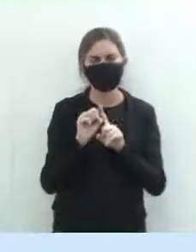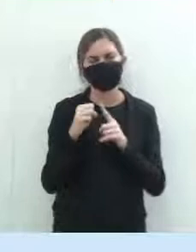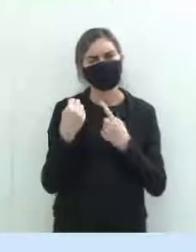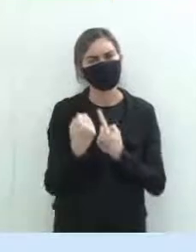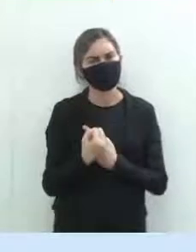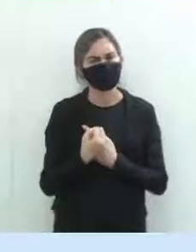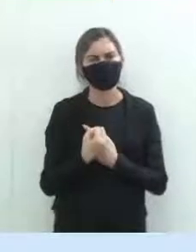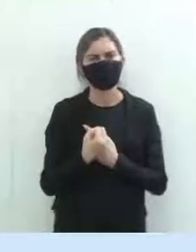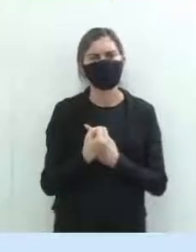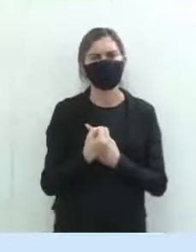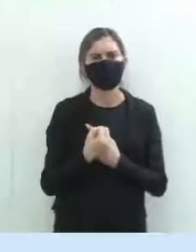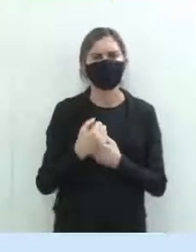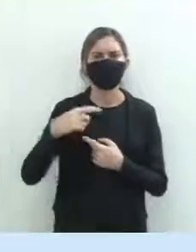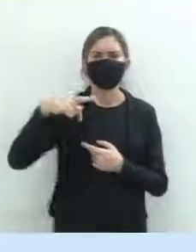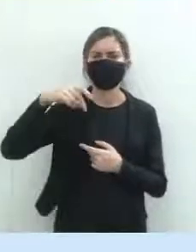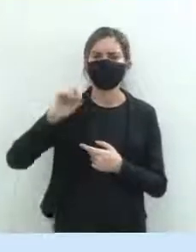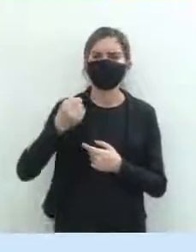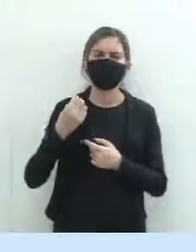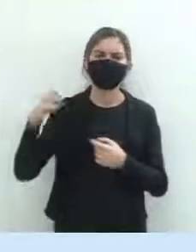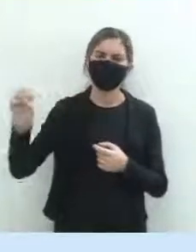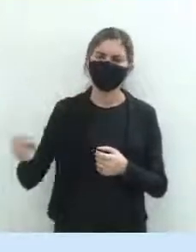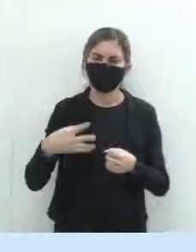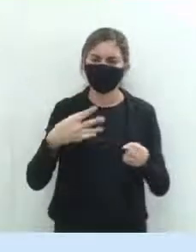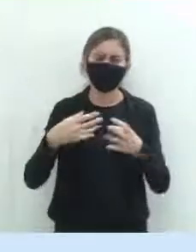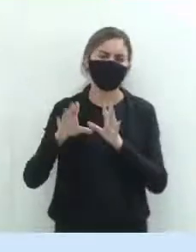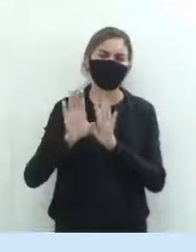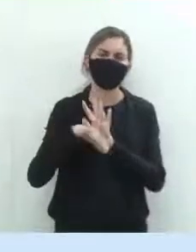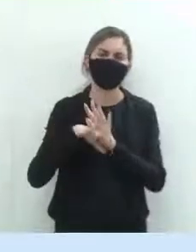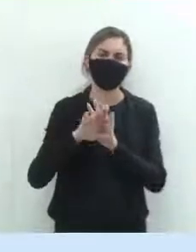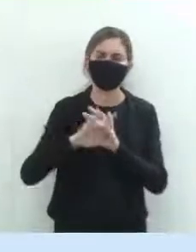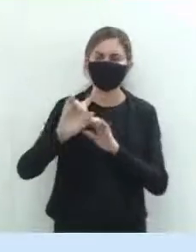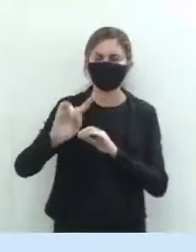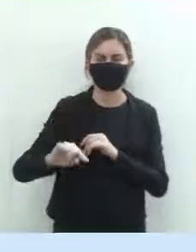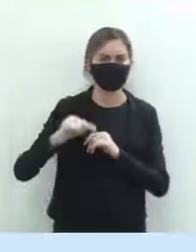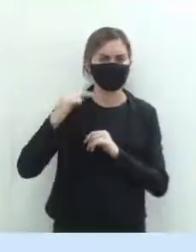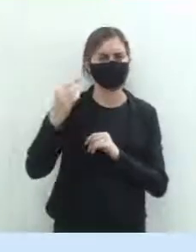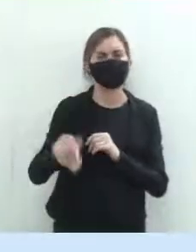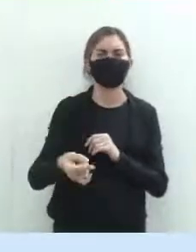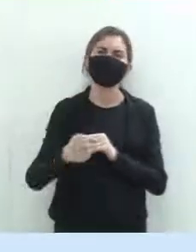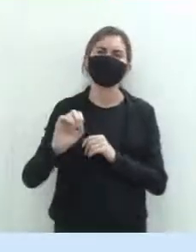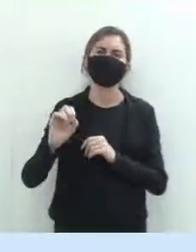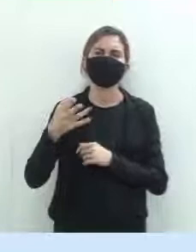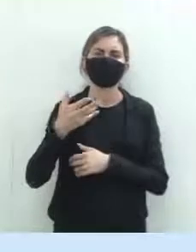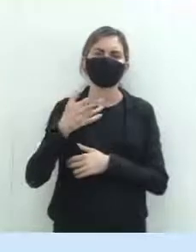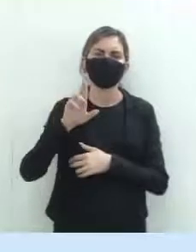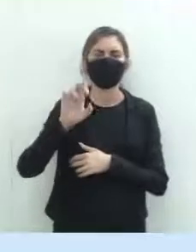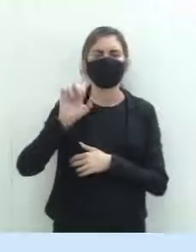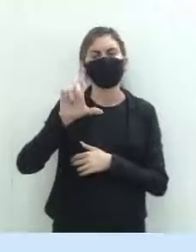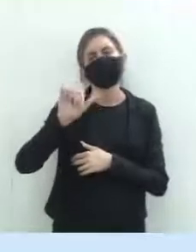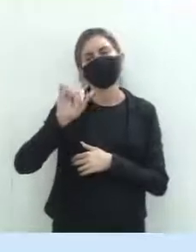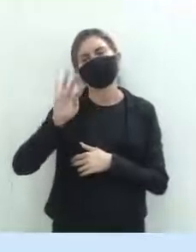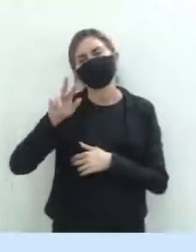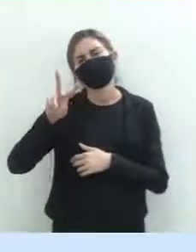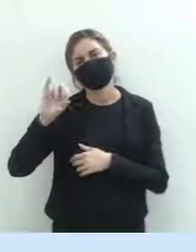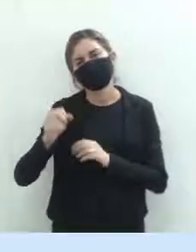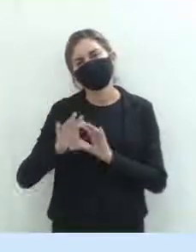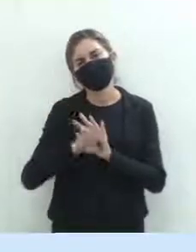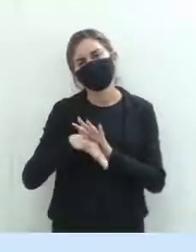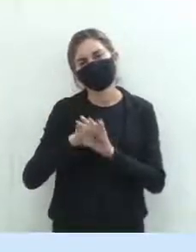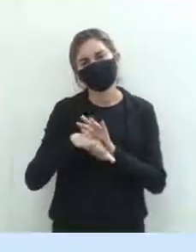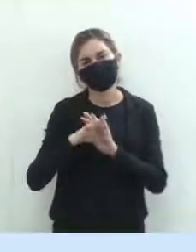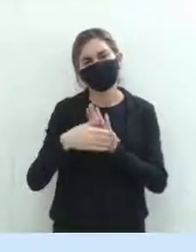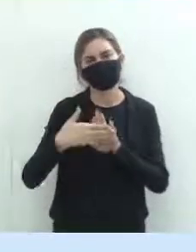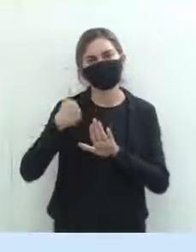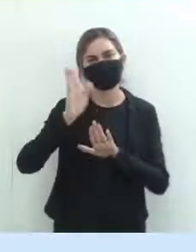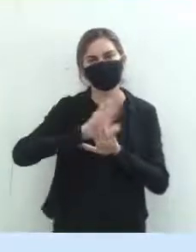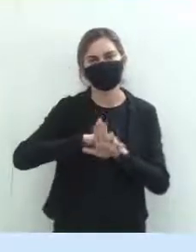sobre pós-modernismo, né, o conceito pós-moderno, o relativismo, etc., né, que é o conceito que está por